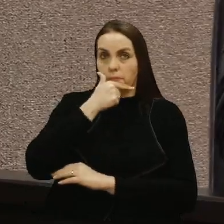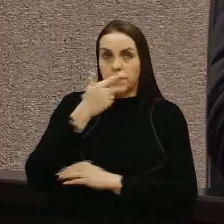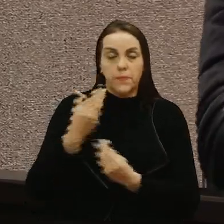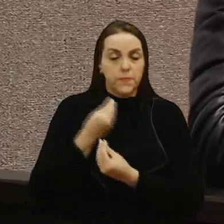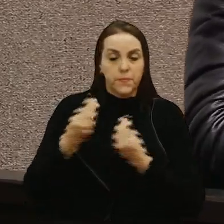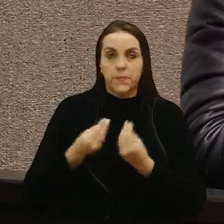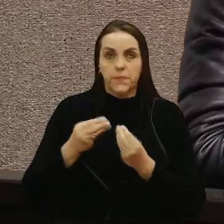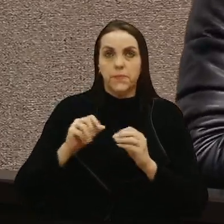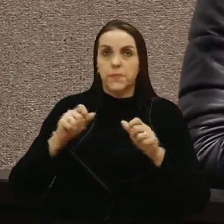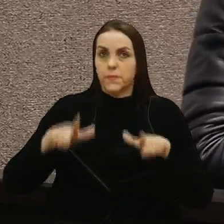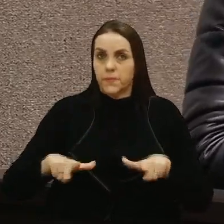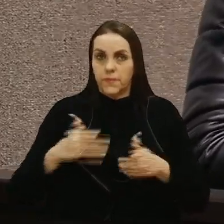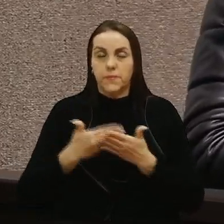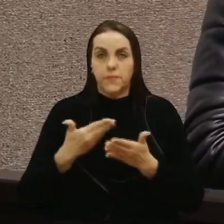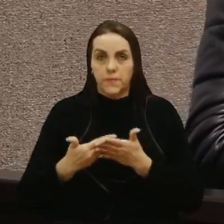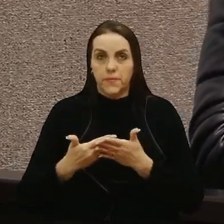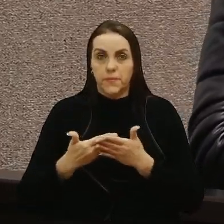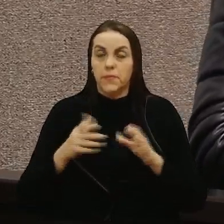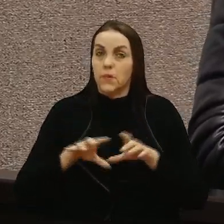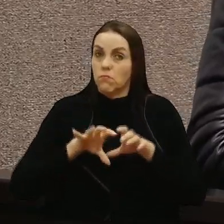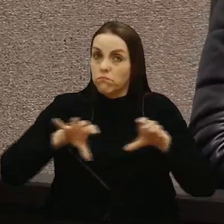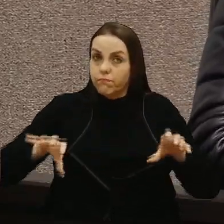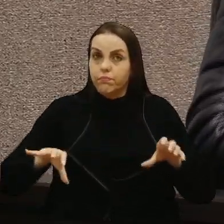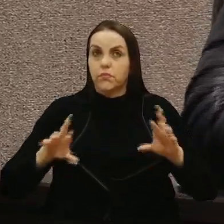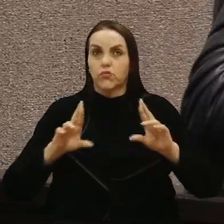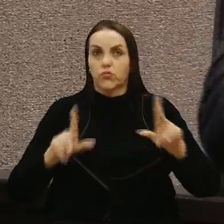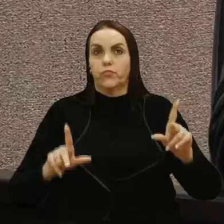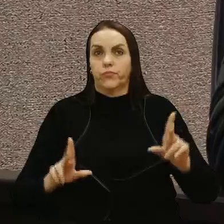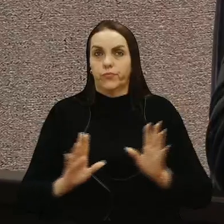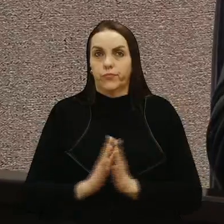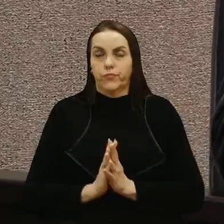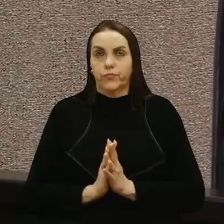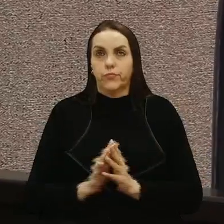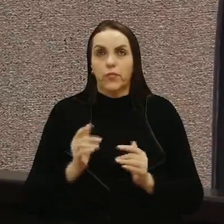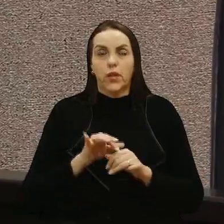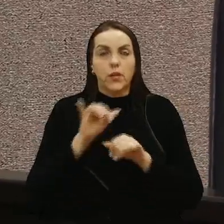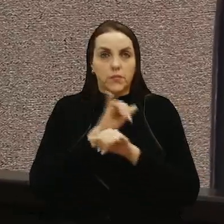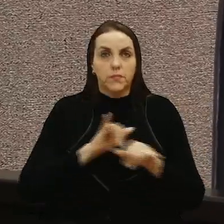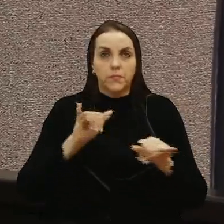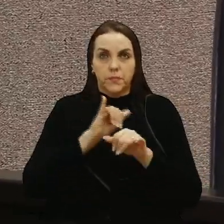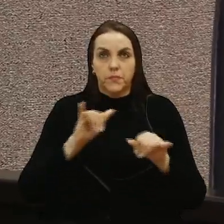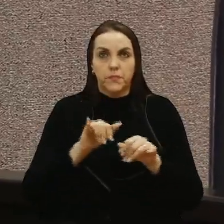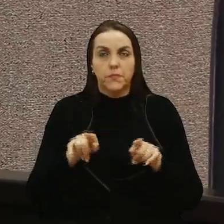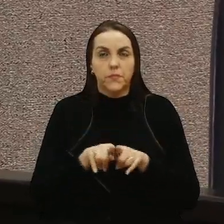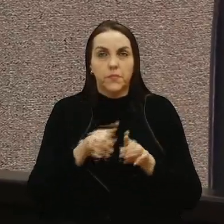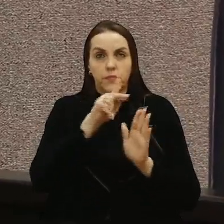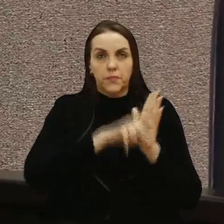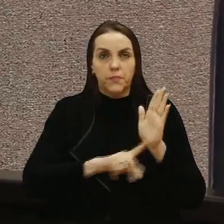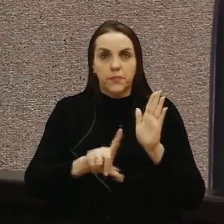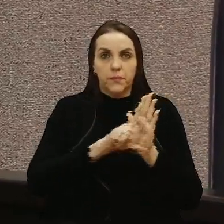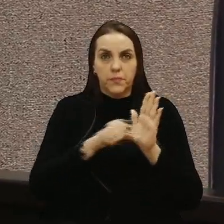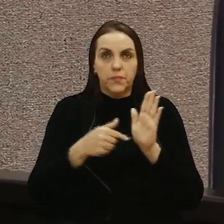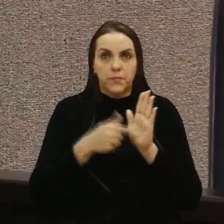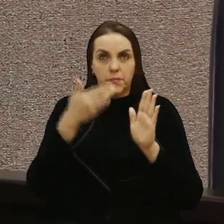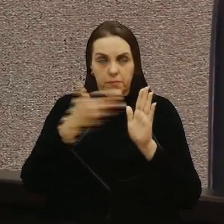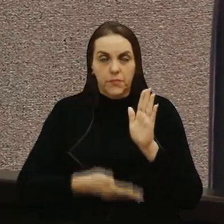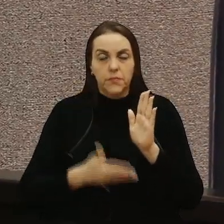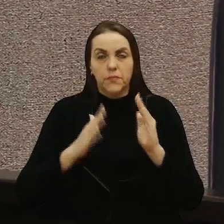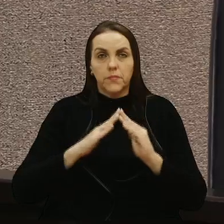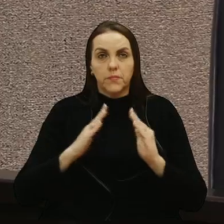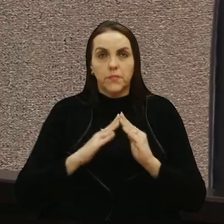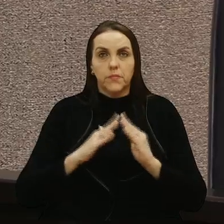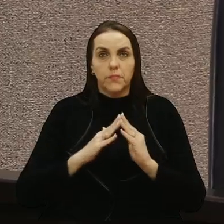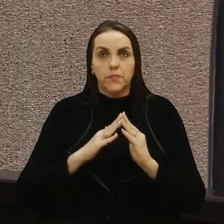Então, tem um abismo entre uma coisa e outra. Outra coisa, aproveitando, fazer propaganda de um projeto de lei aqui dessa casa. O vereador Libardi já deu parecer